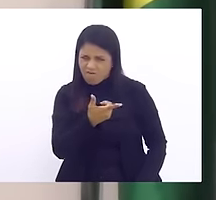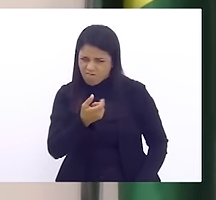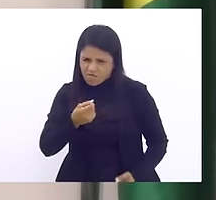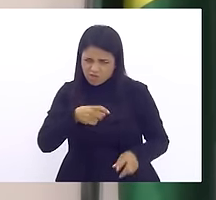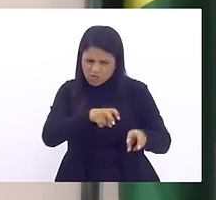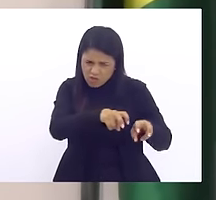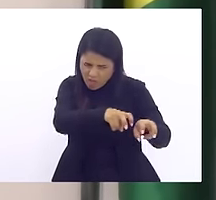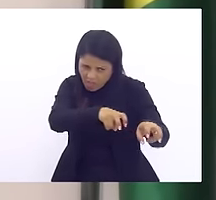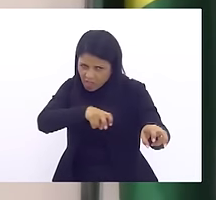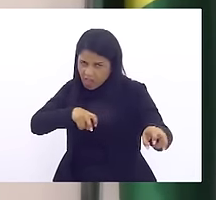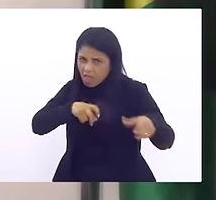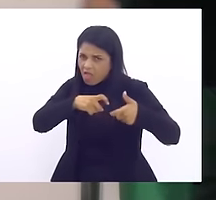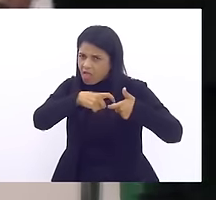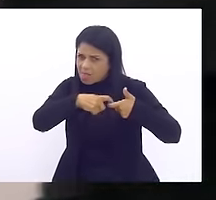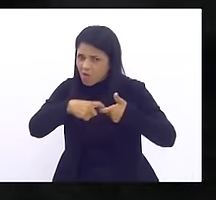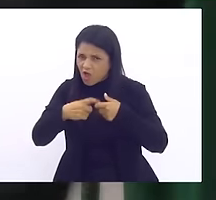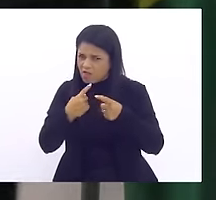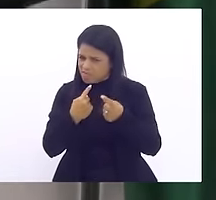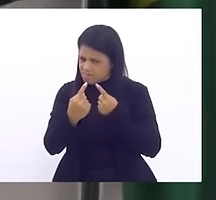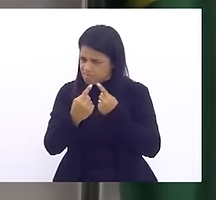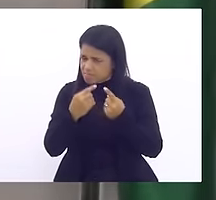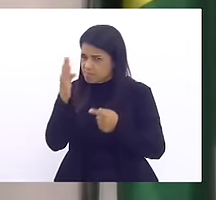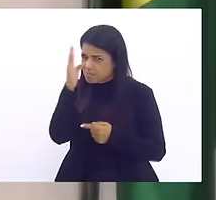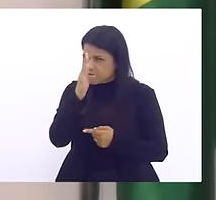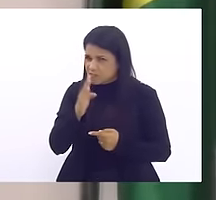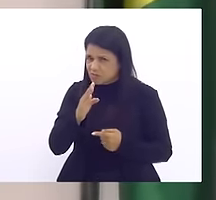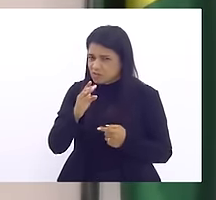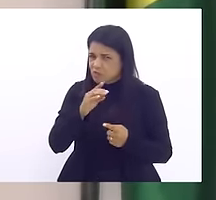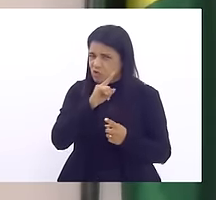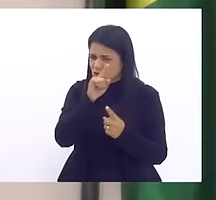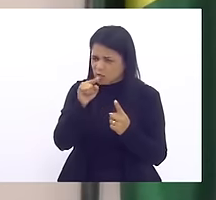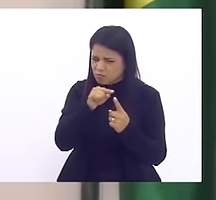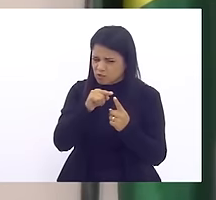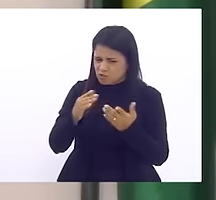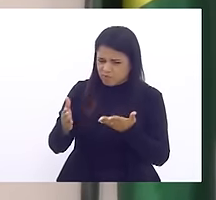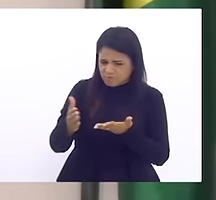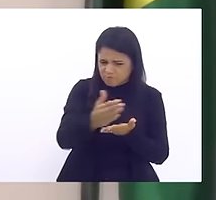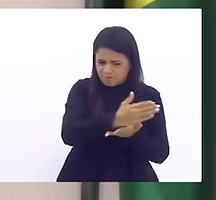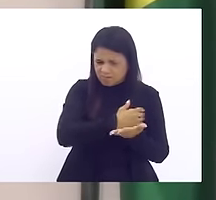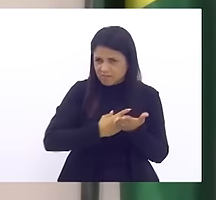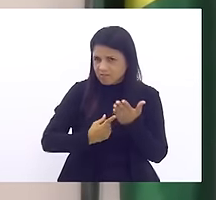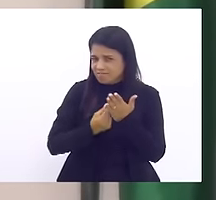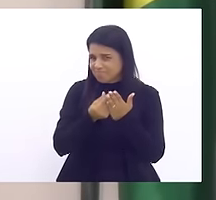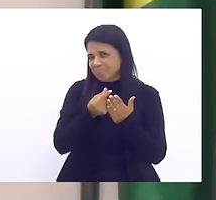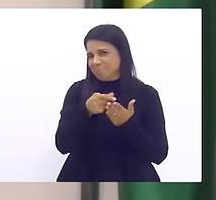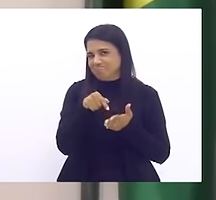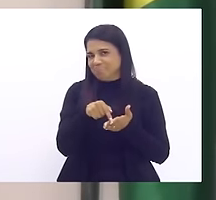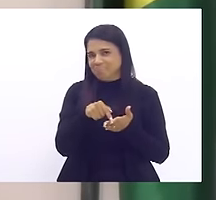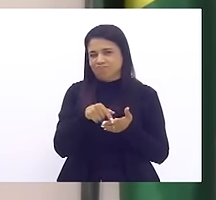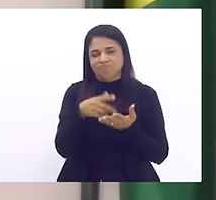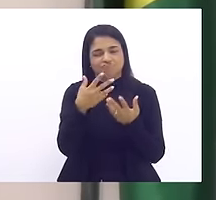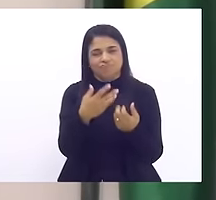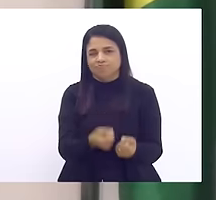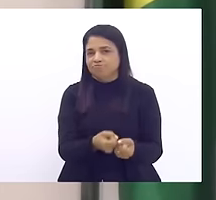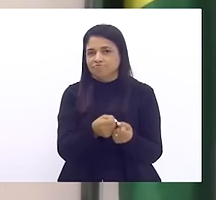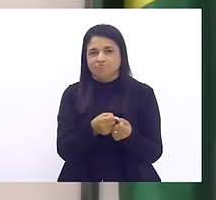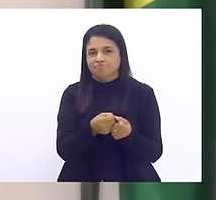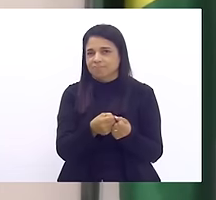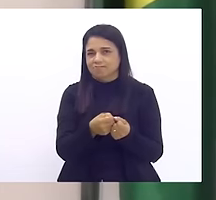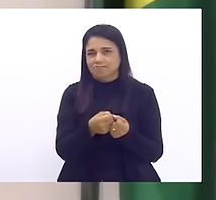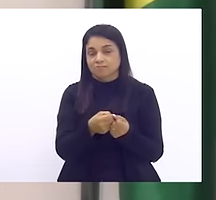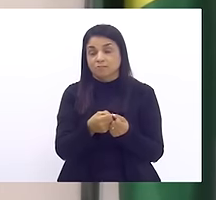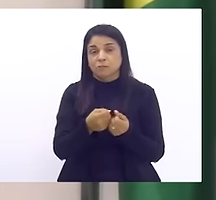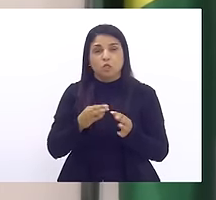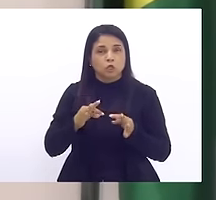Avenida Brasil com Clara Claro objetiva arrecadatório isso nós não vamos permitir todas essas irregularidades que foram